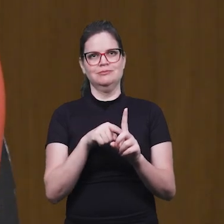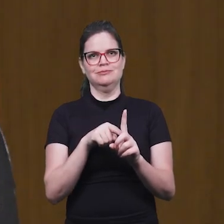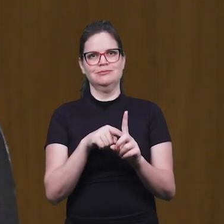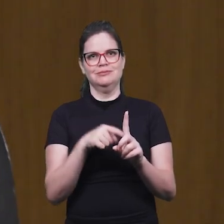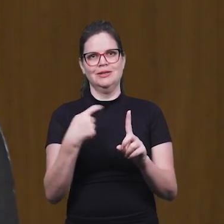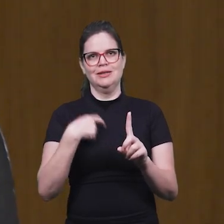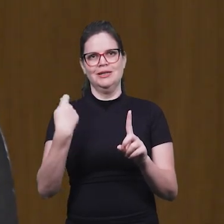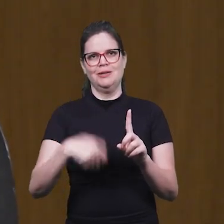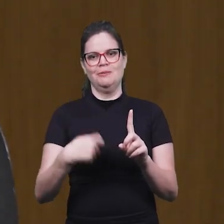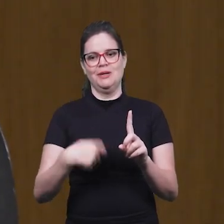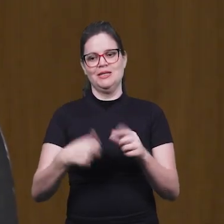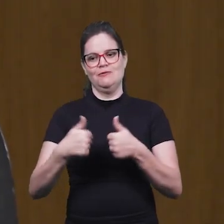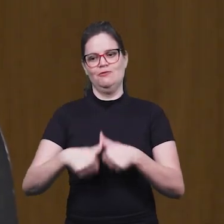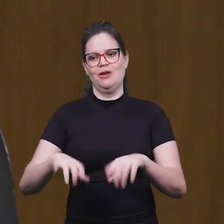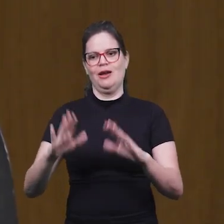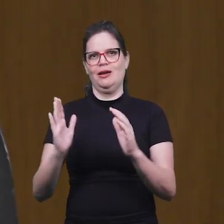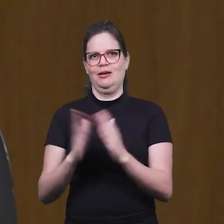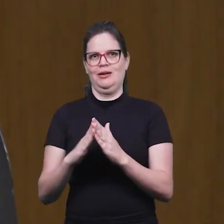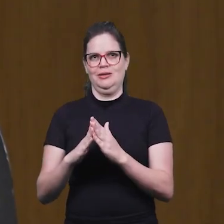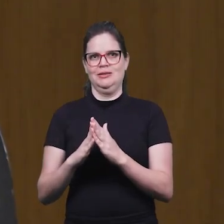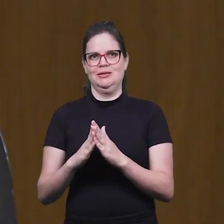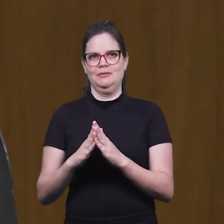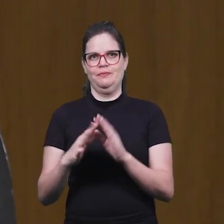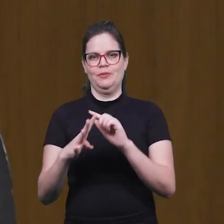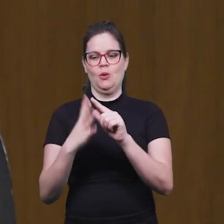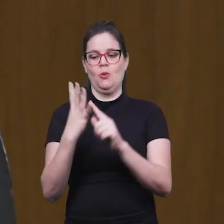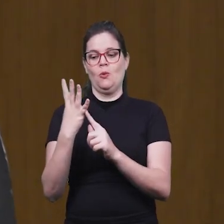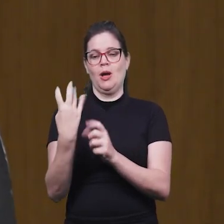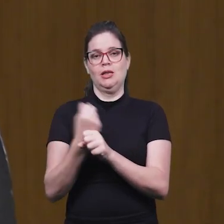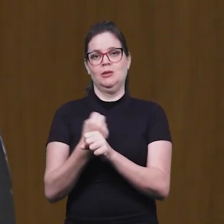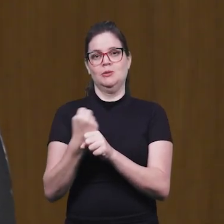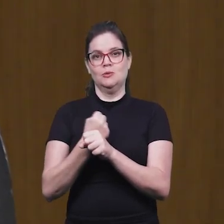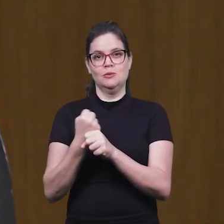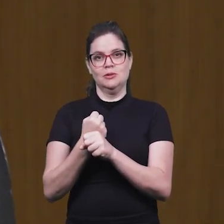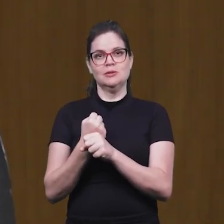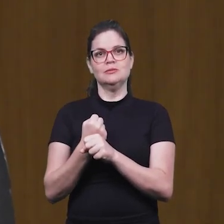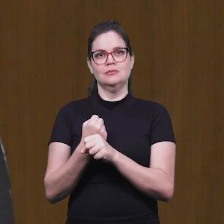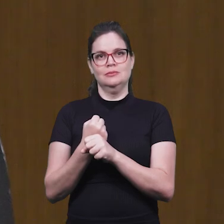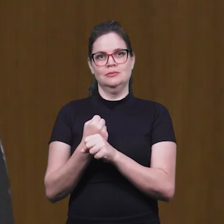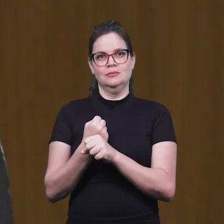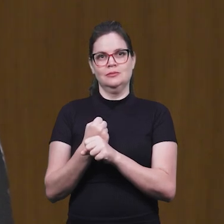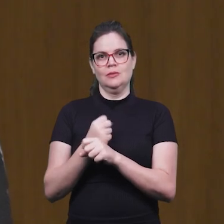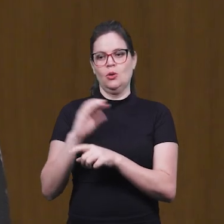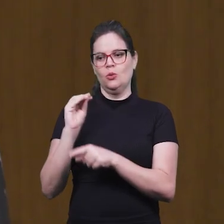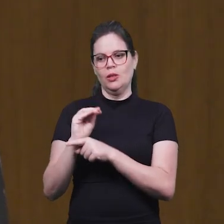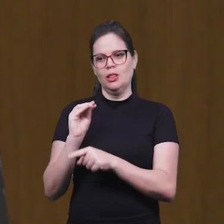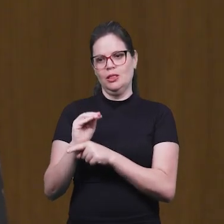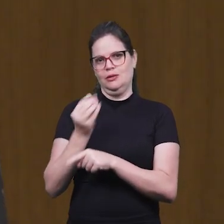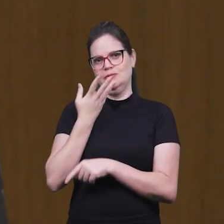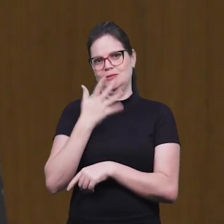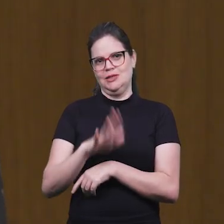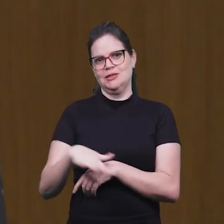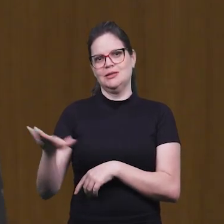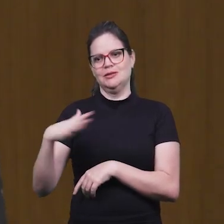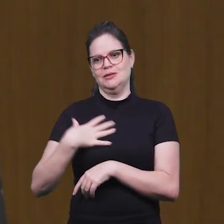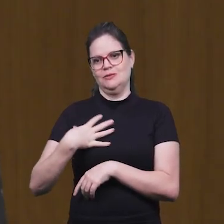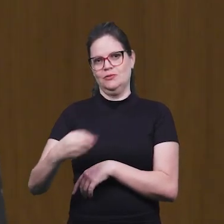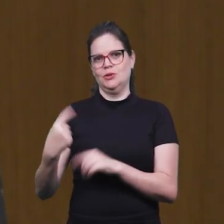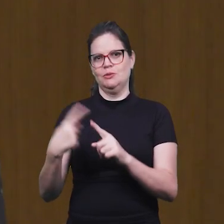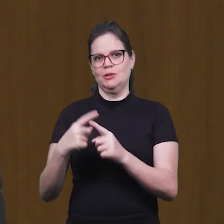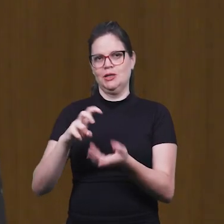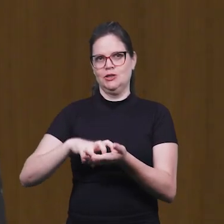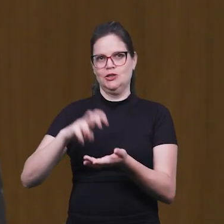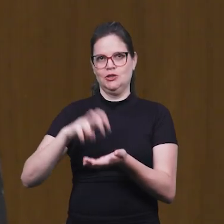casa. Aí eu fiquei em casa 4 anos. Eu estava com as crianças, estudavam, de manhã ficava, de